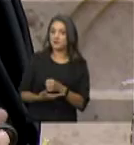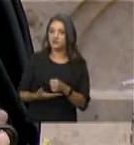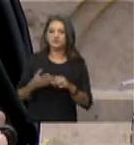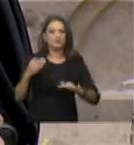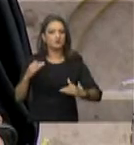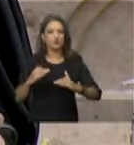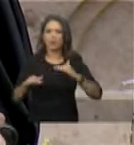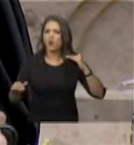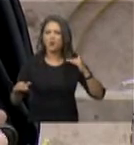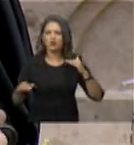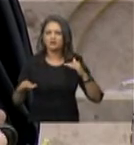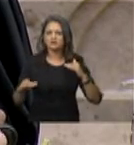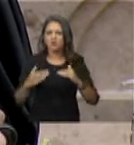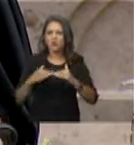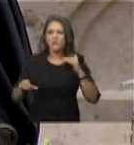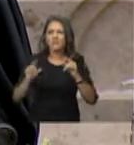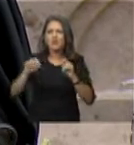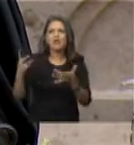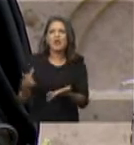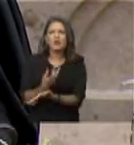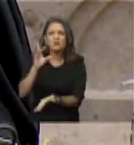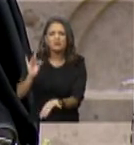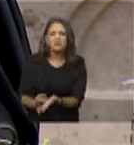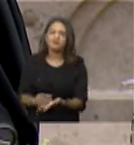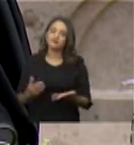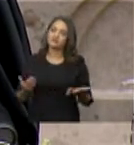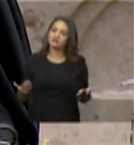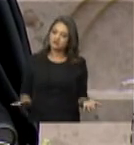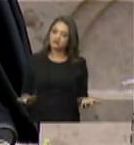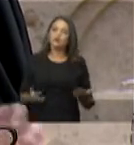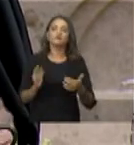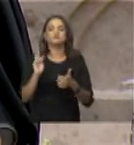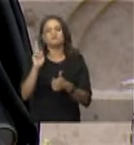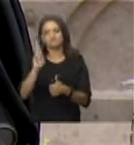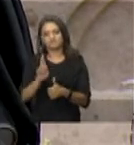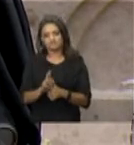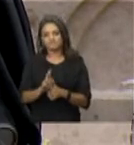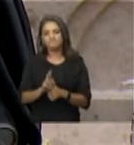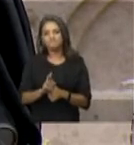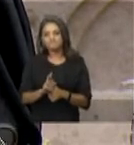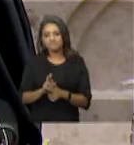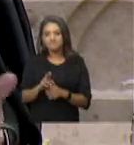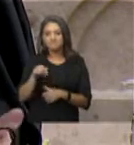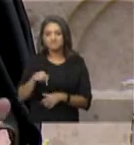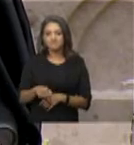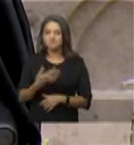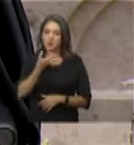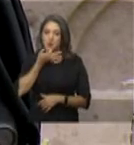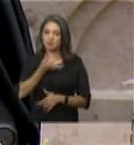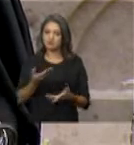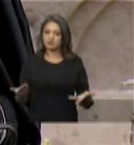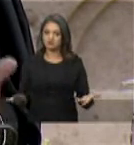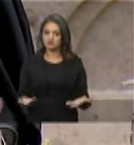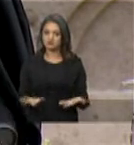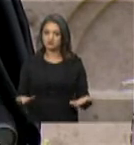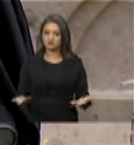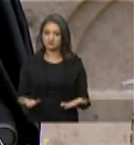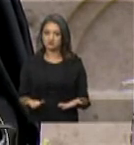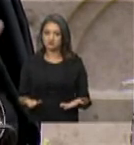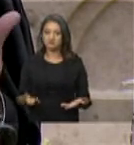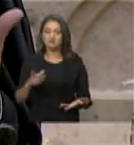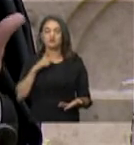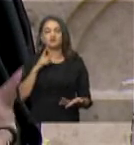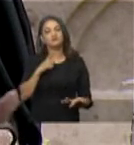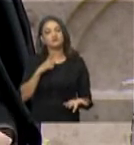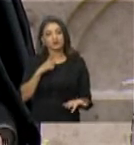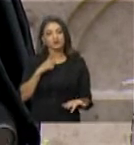corresponde aos fatos oxigênio esta Procuradoria Geral da República opina nesta sentada ratificando